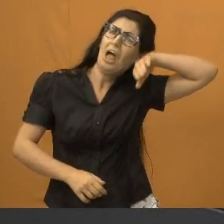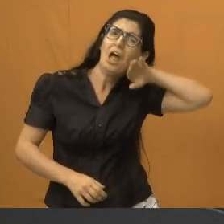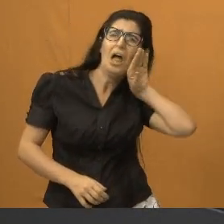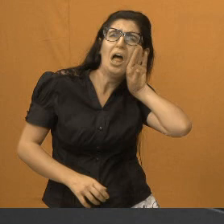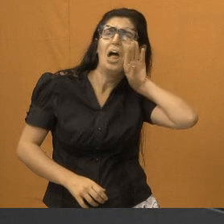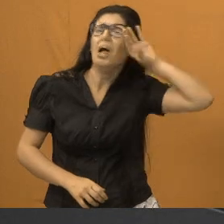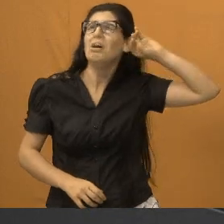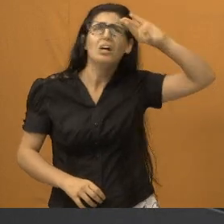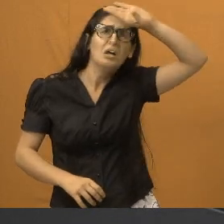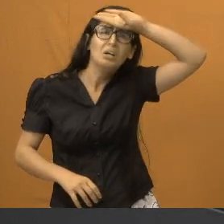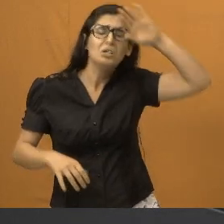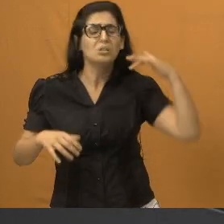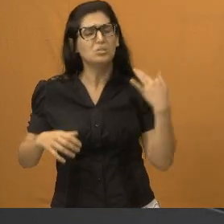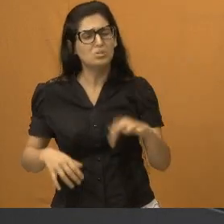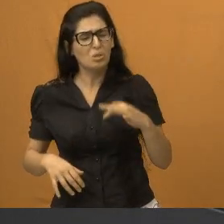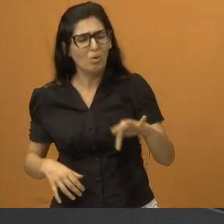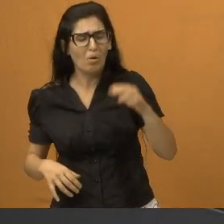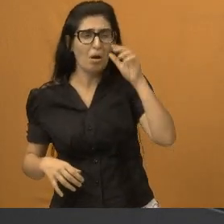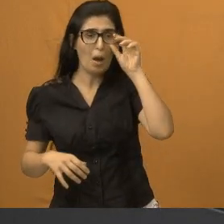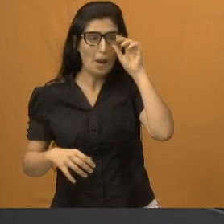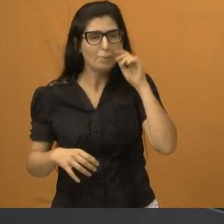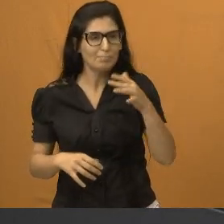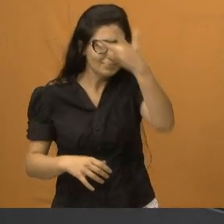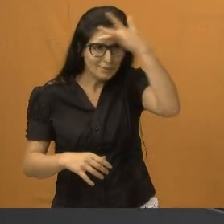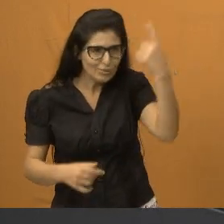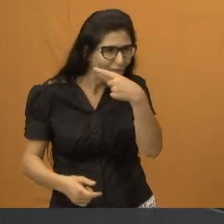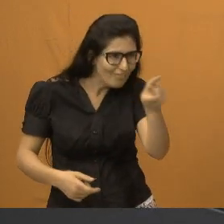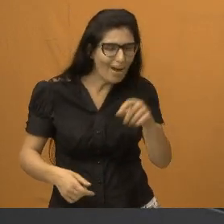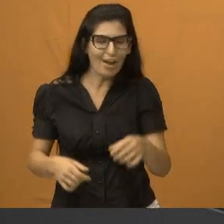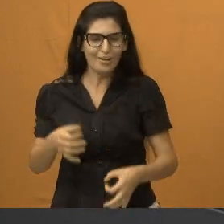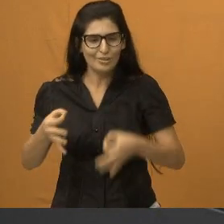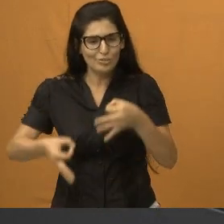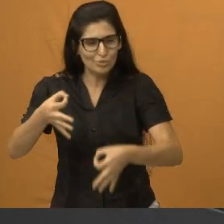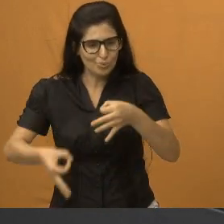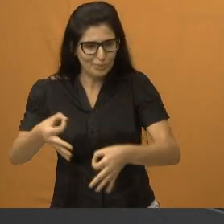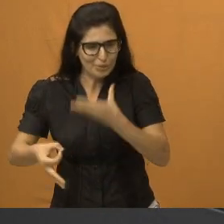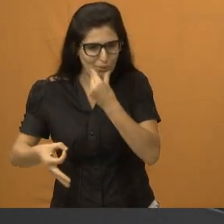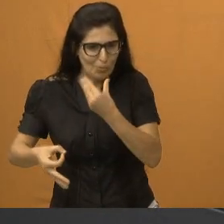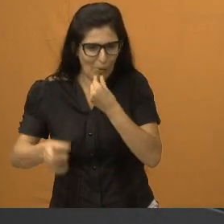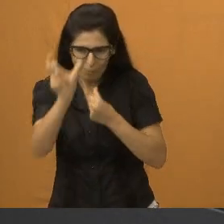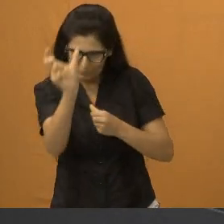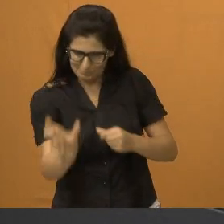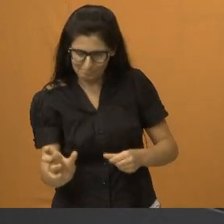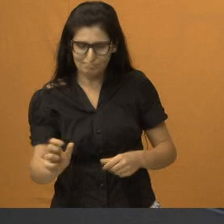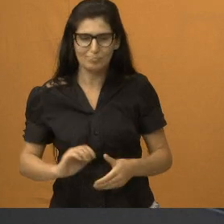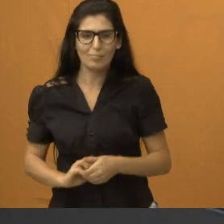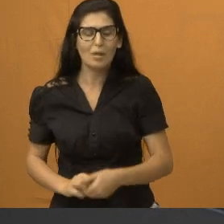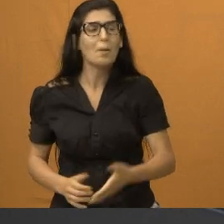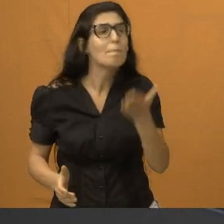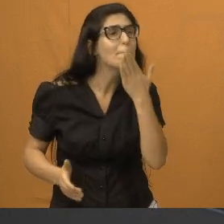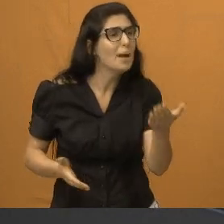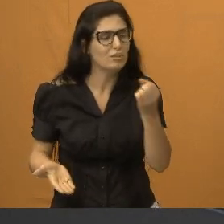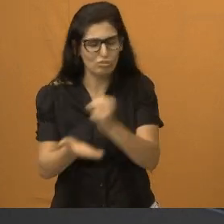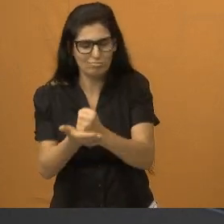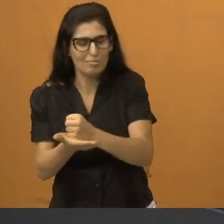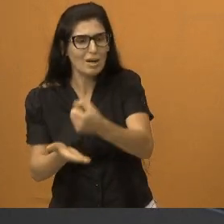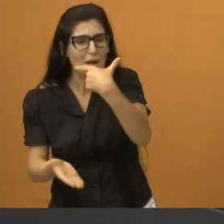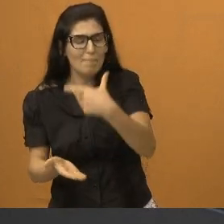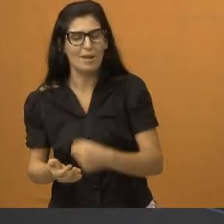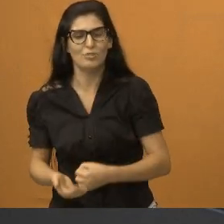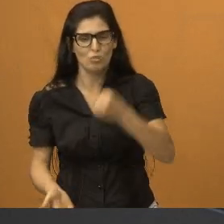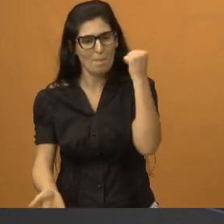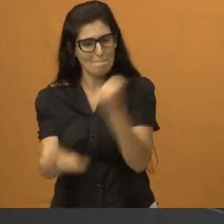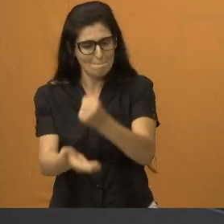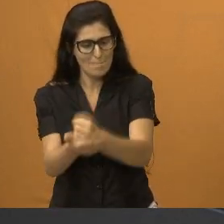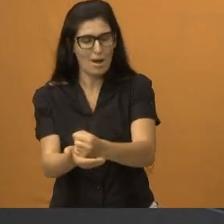pseudo-advogado que vai no juiz e que pede um remédio da marca X. O juiz, entre